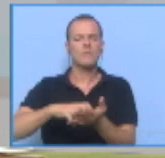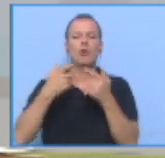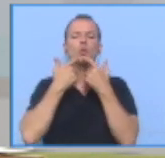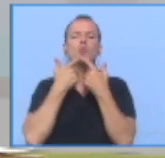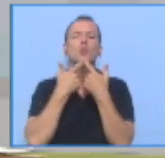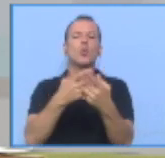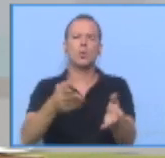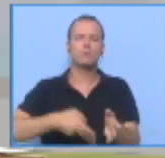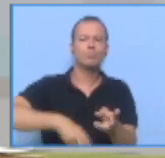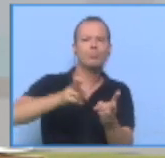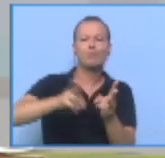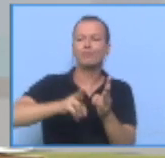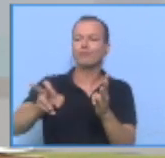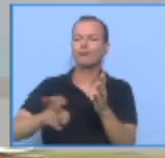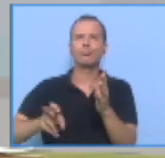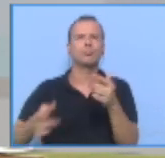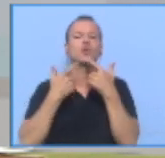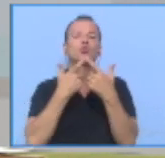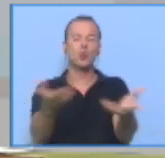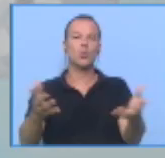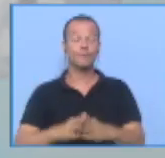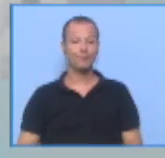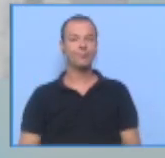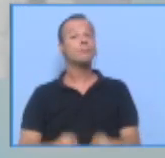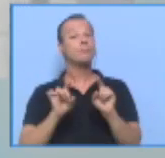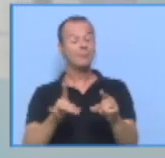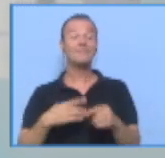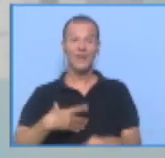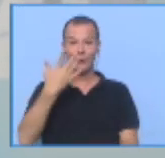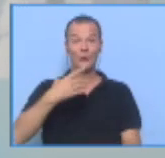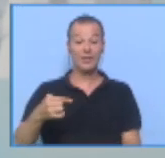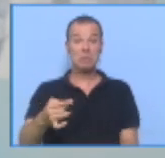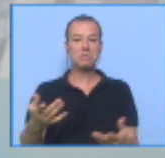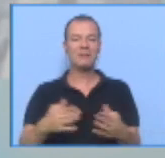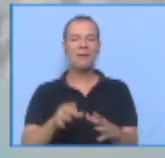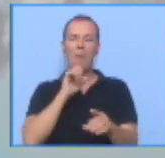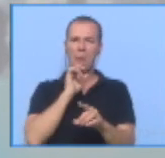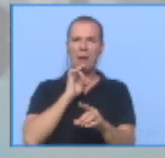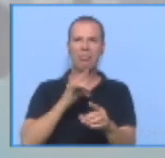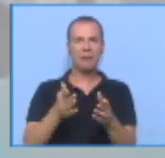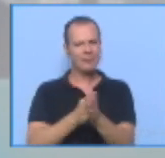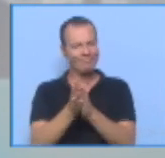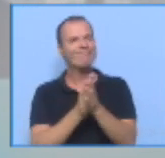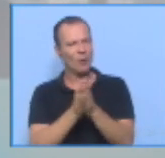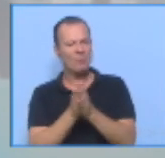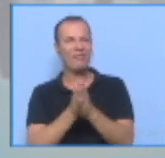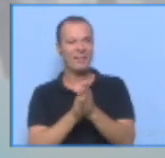itinerário todo, explorando todos os trilhos que estão aí disponíveis. E sem dúvida que estes dias são também, ou podem ser, muito propícios